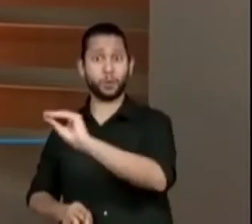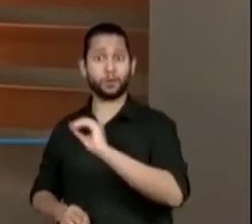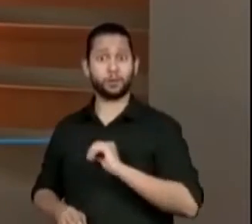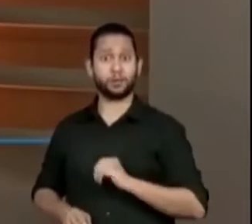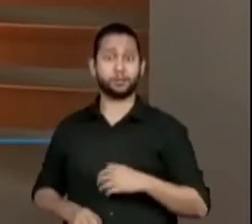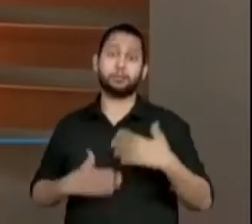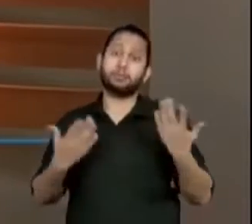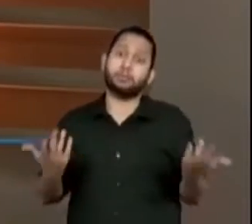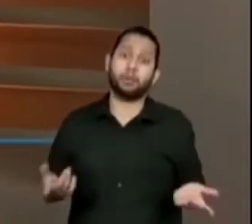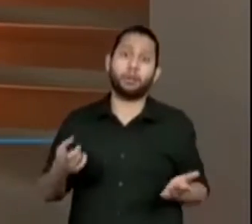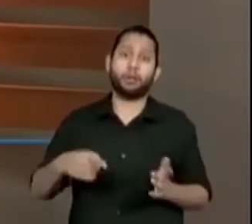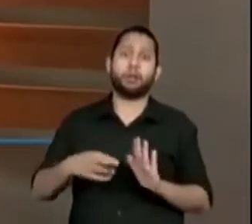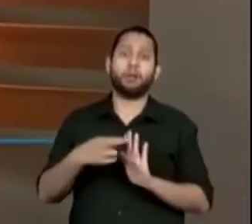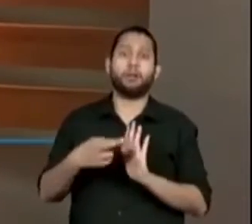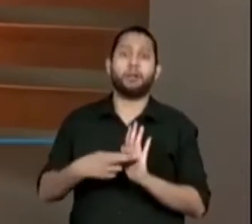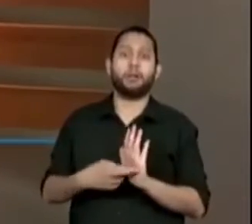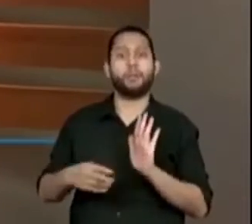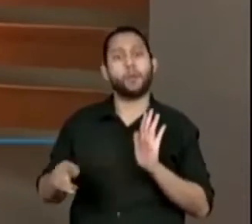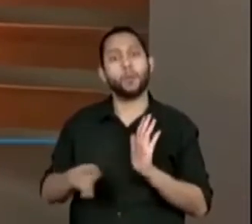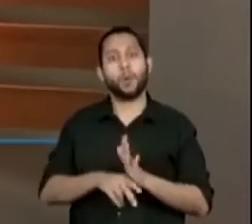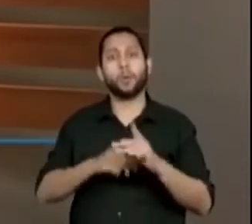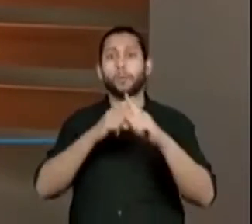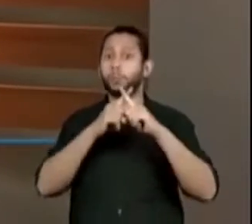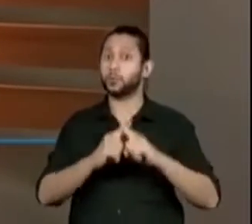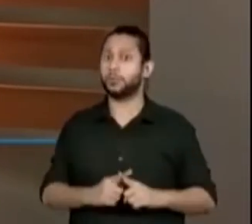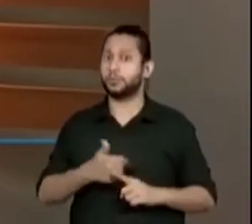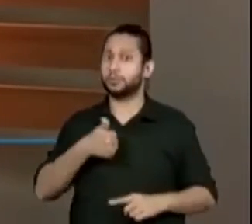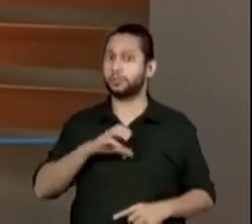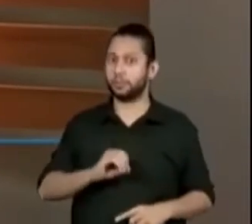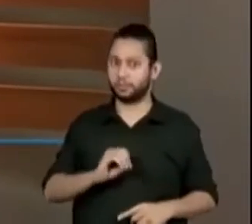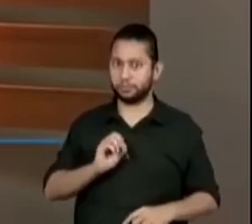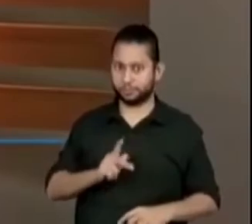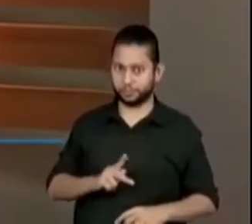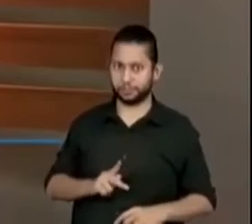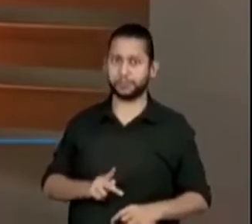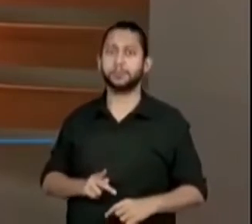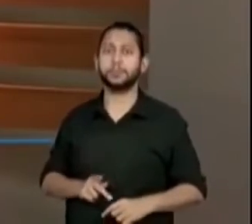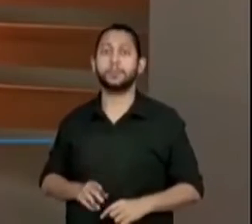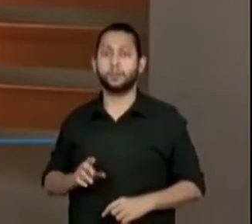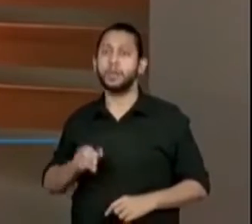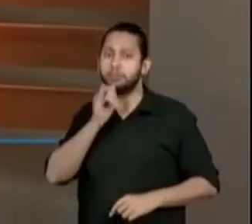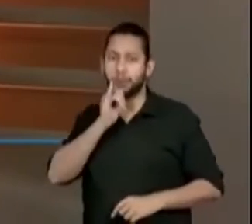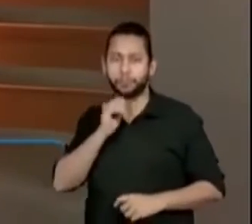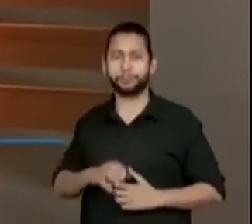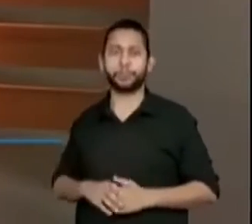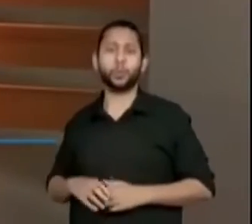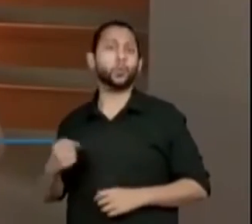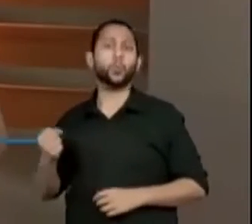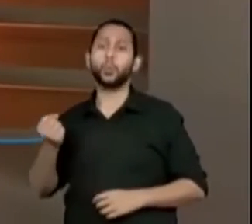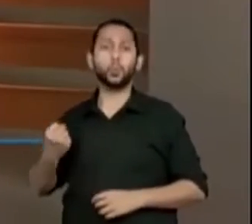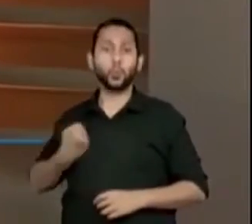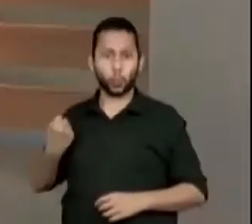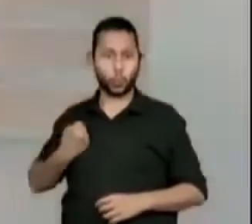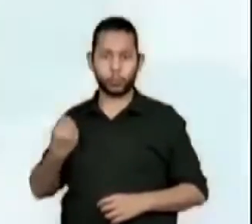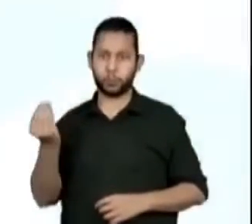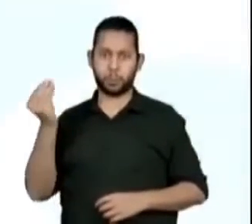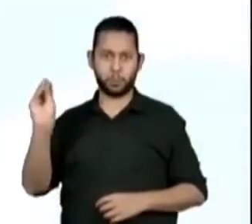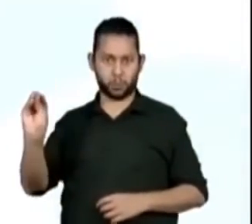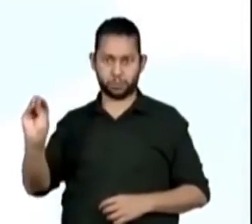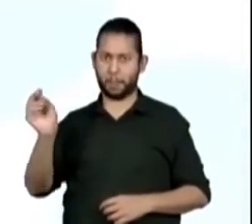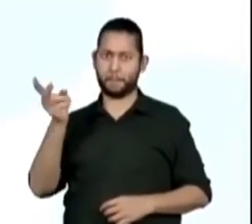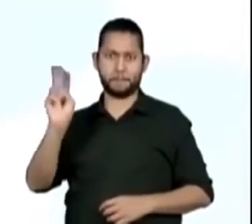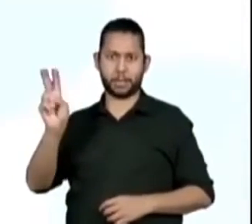Essa é a regrinha para uma multiplicação por 10. Então, eu repito o número a ser multiplicado e acrescento um